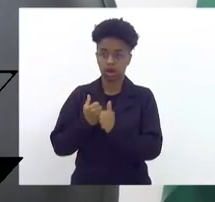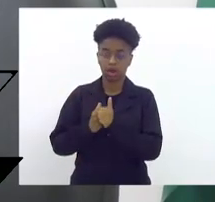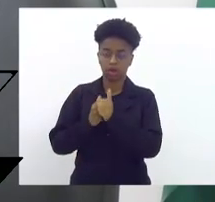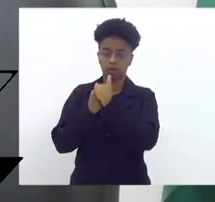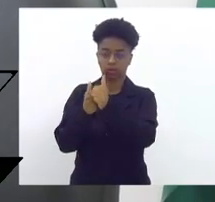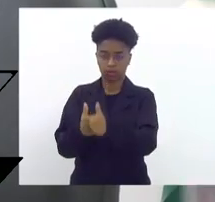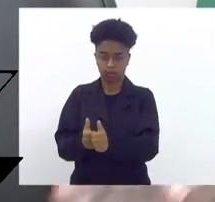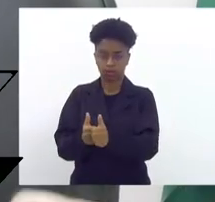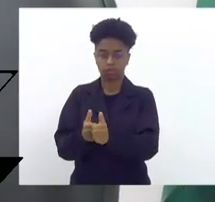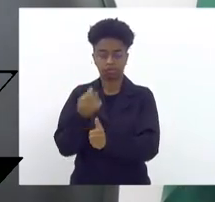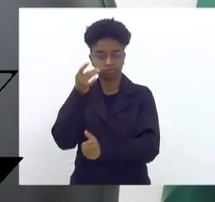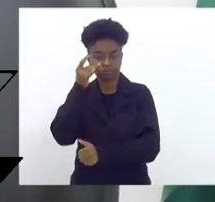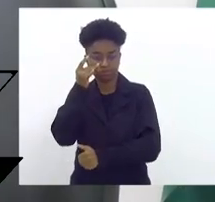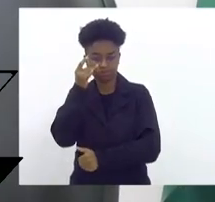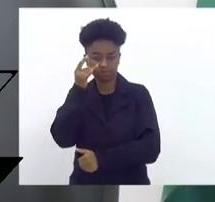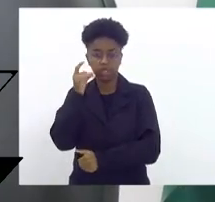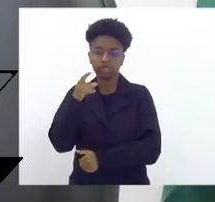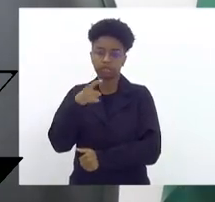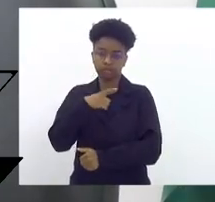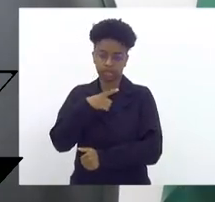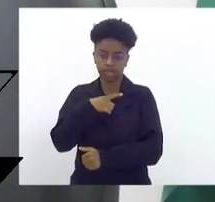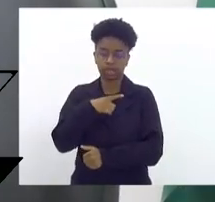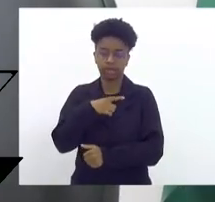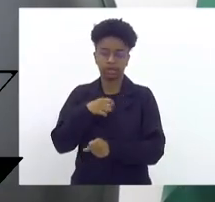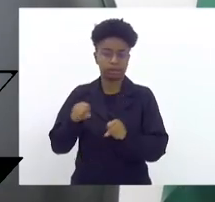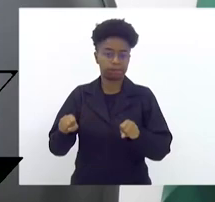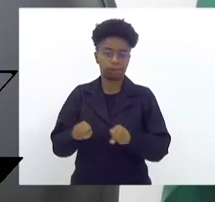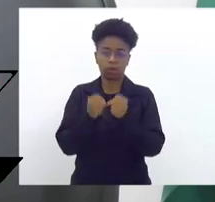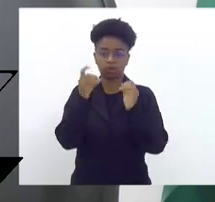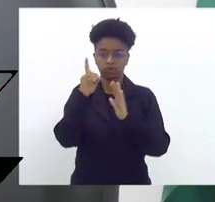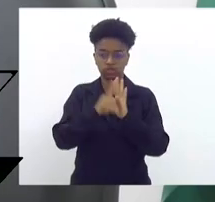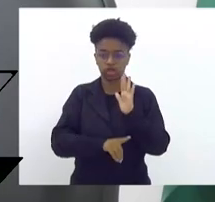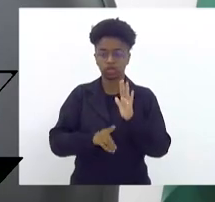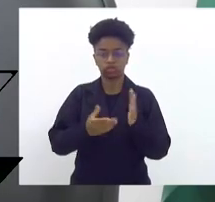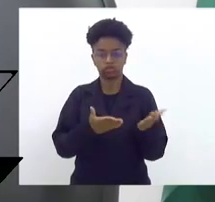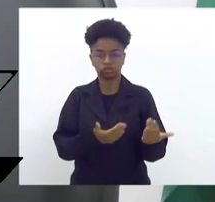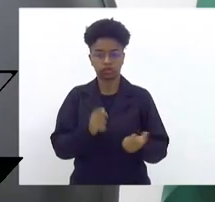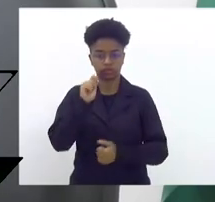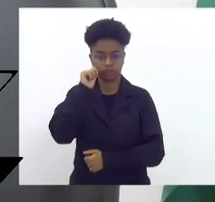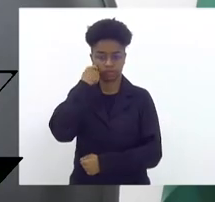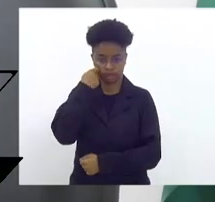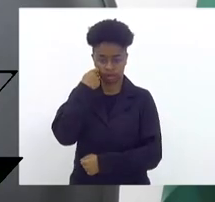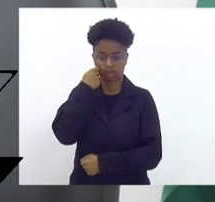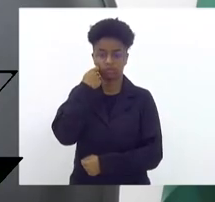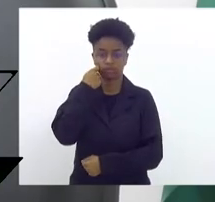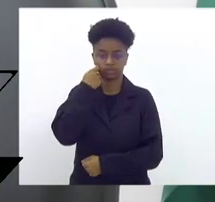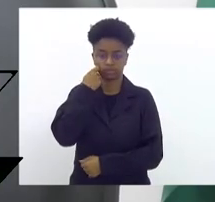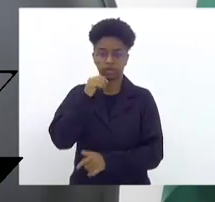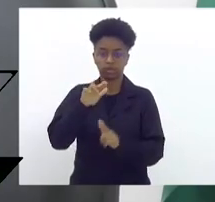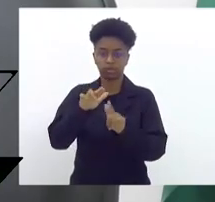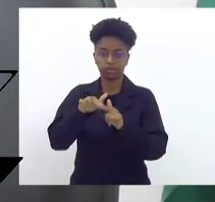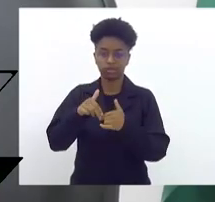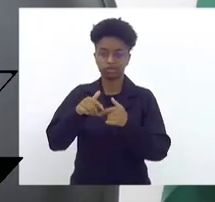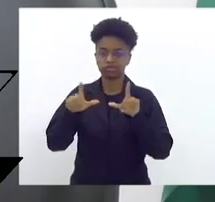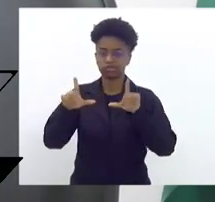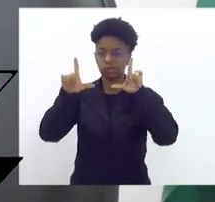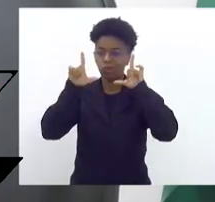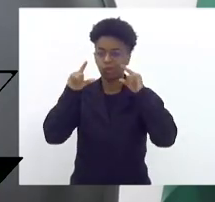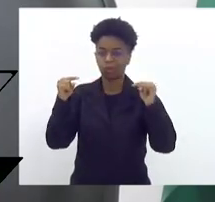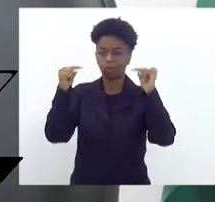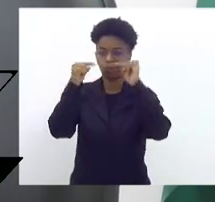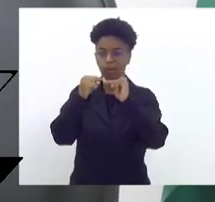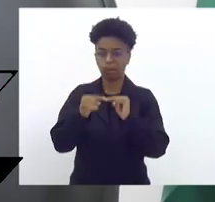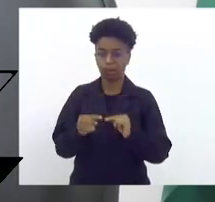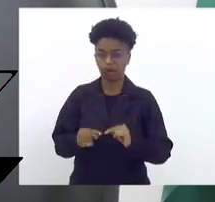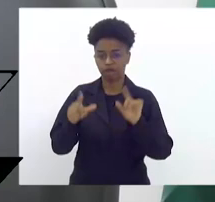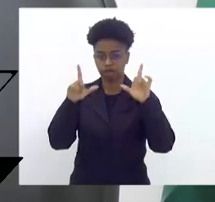muito de perto casos de violação de direitos jovens negros por reconhecimento facial por